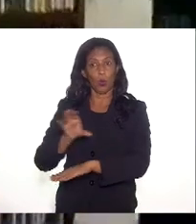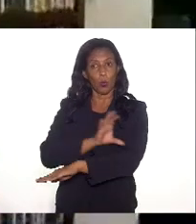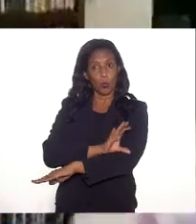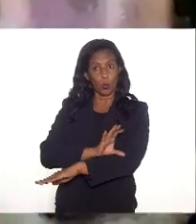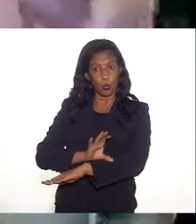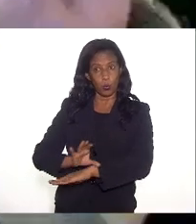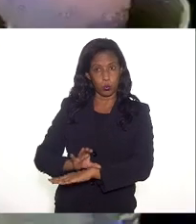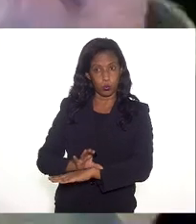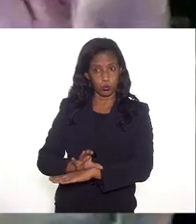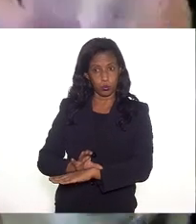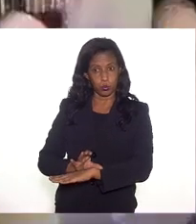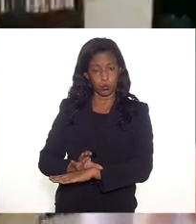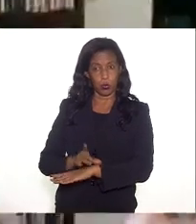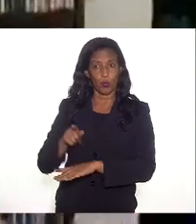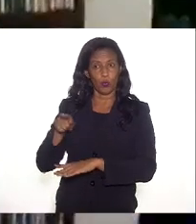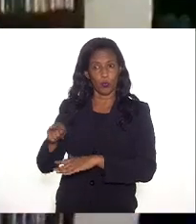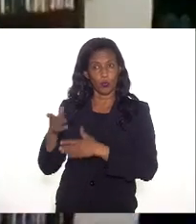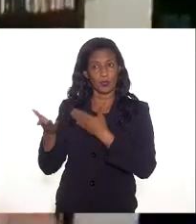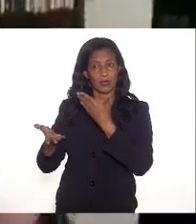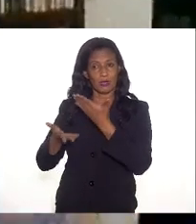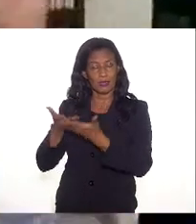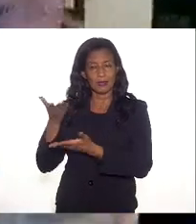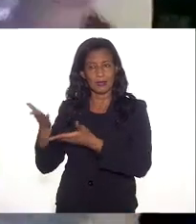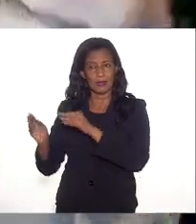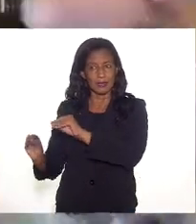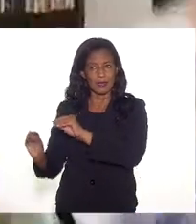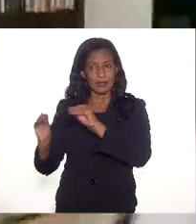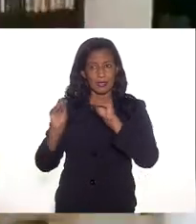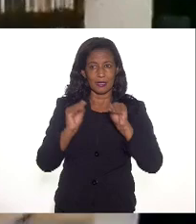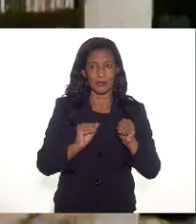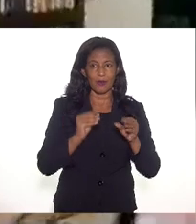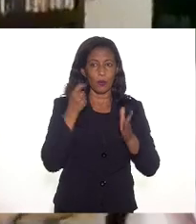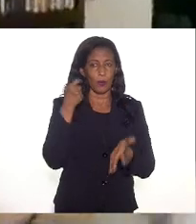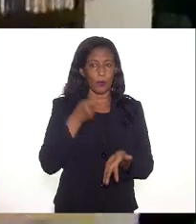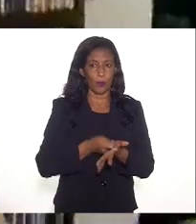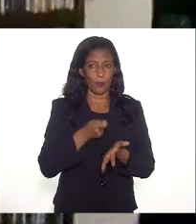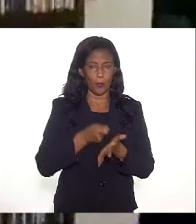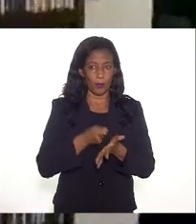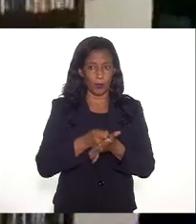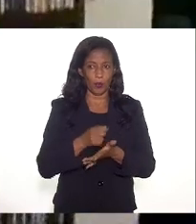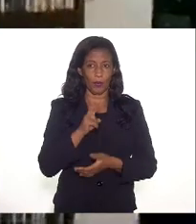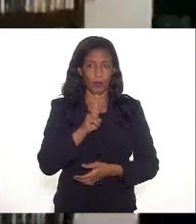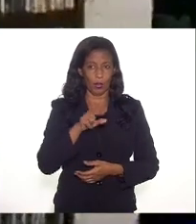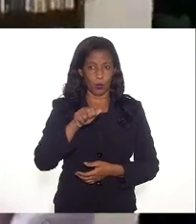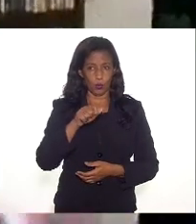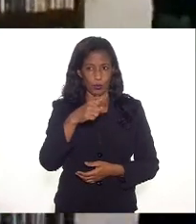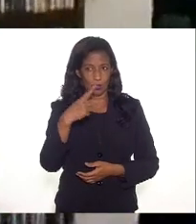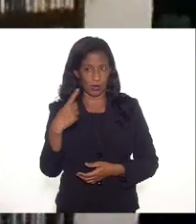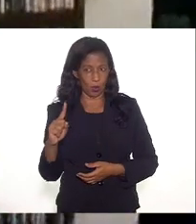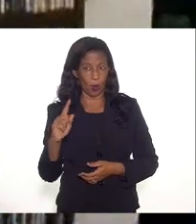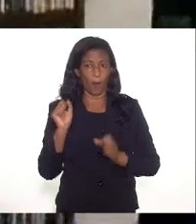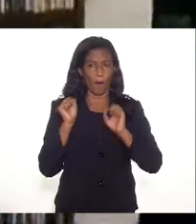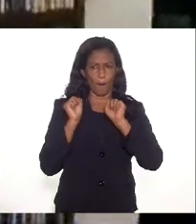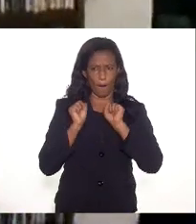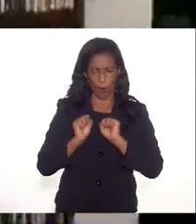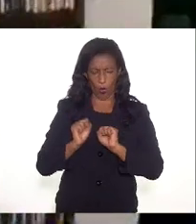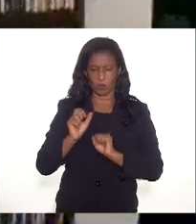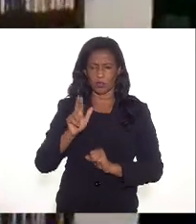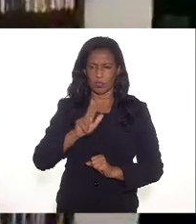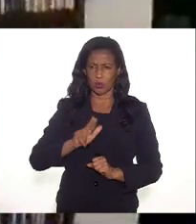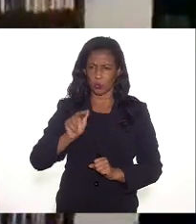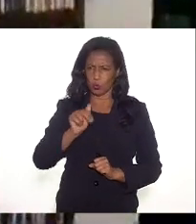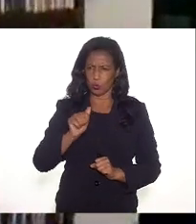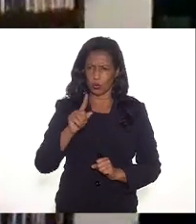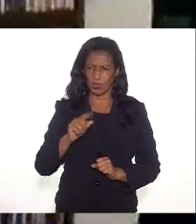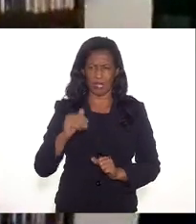por se tratar de transferências obrigatórias na união podem ser utilizados até